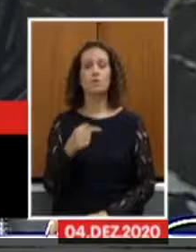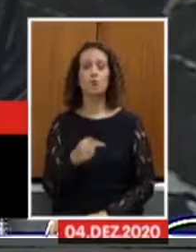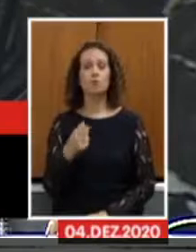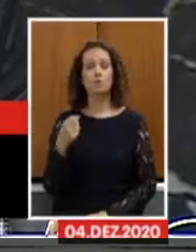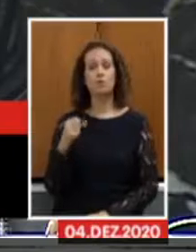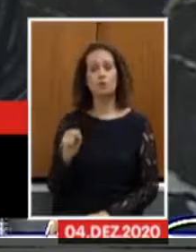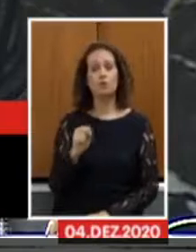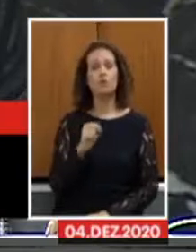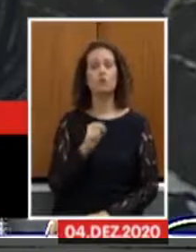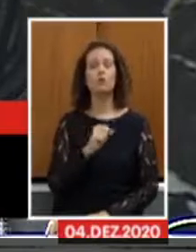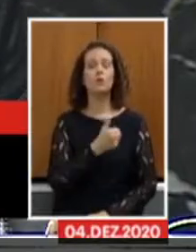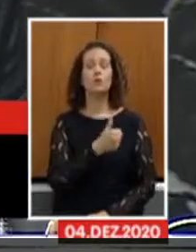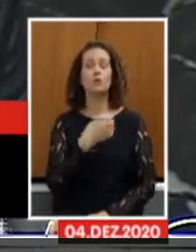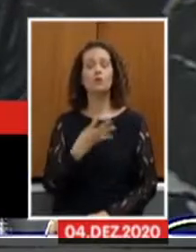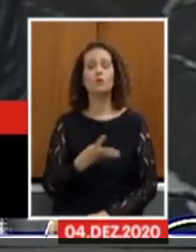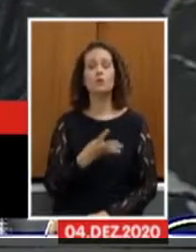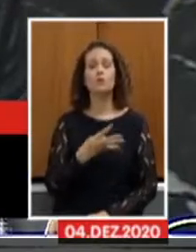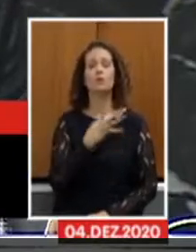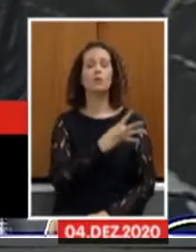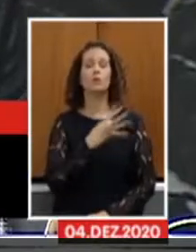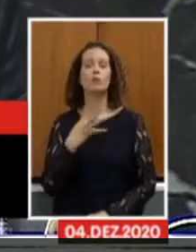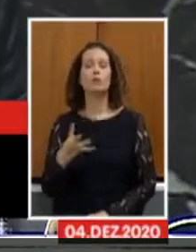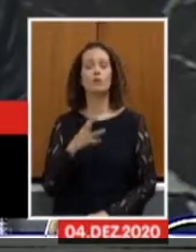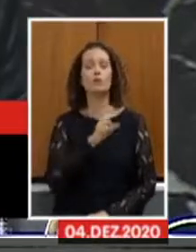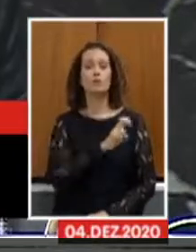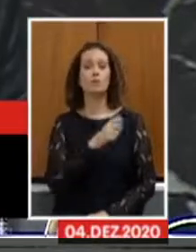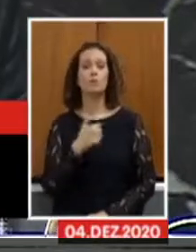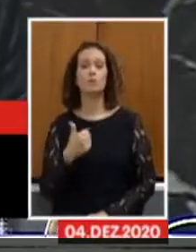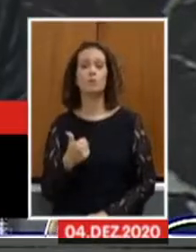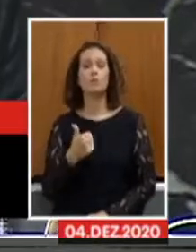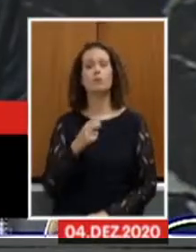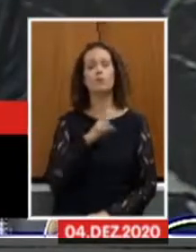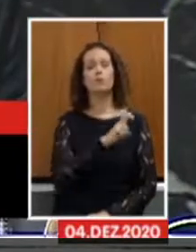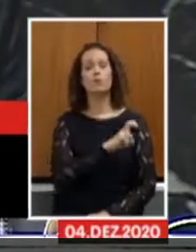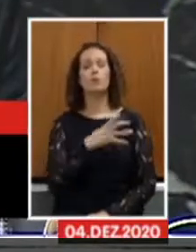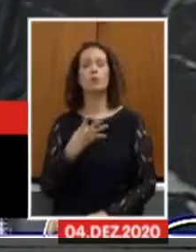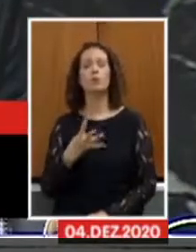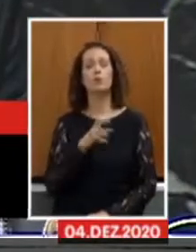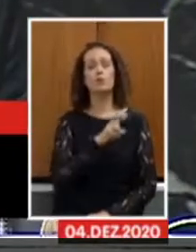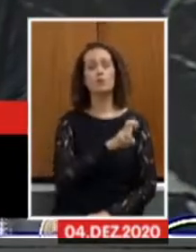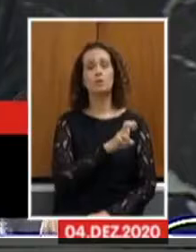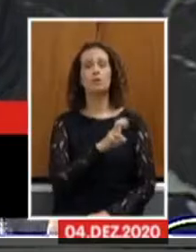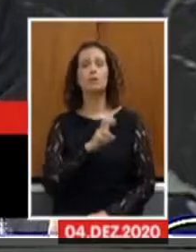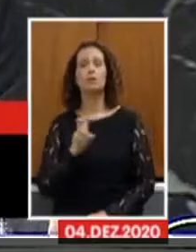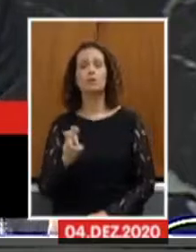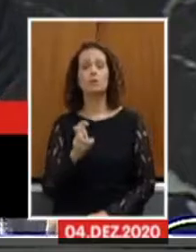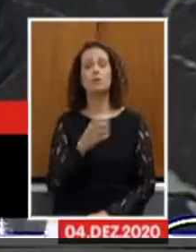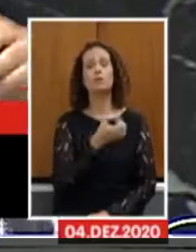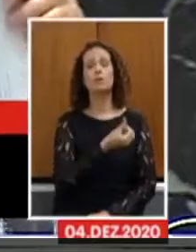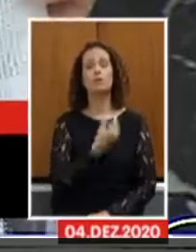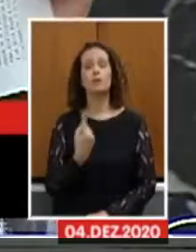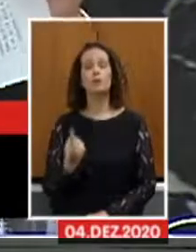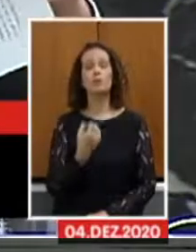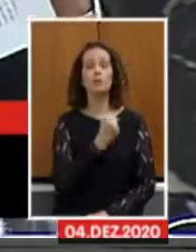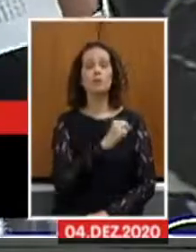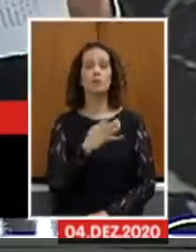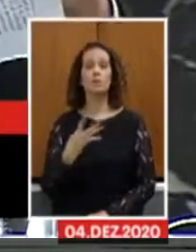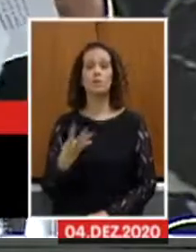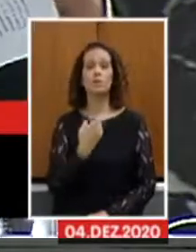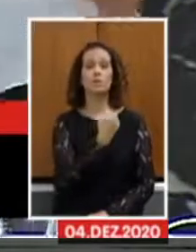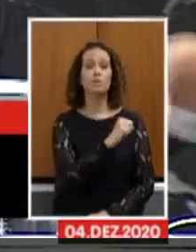12, 14, 16, 17, 44, 48, 51, 52, 54, 55, 61, 65,